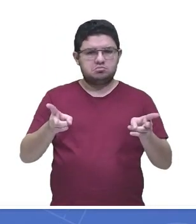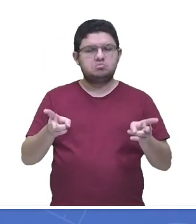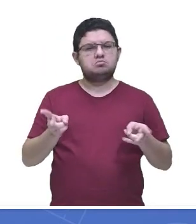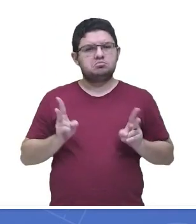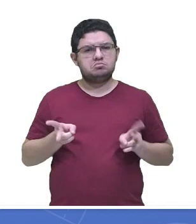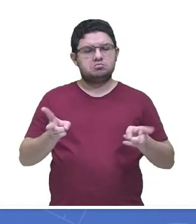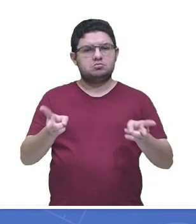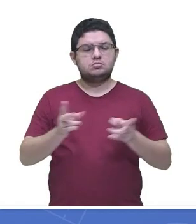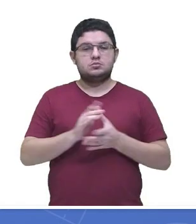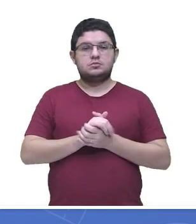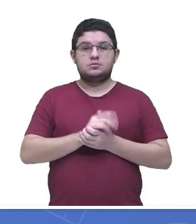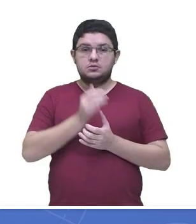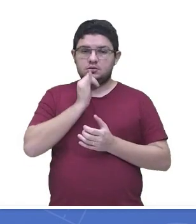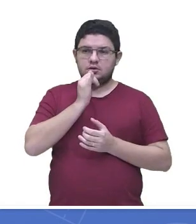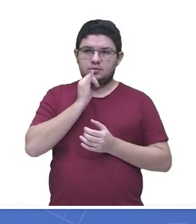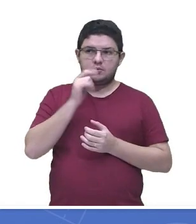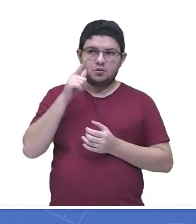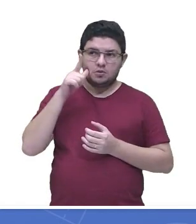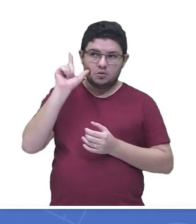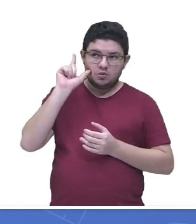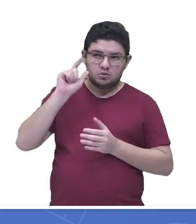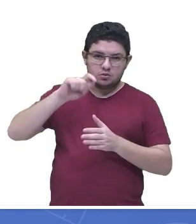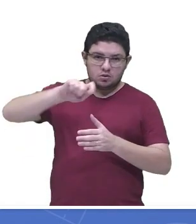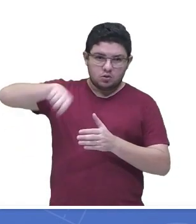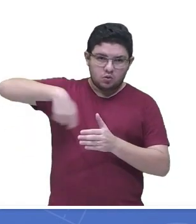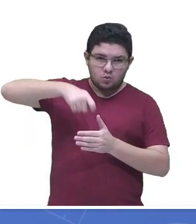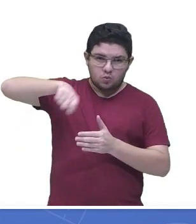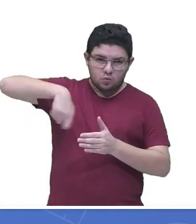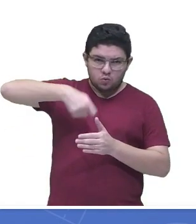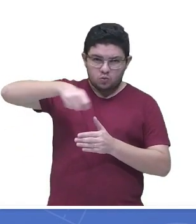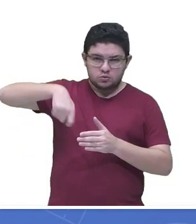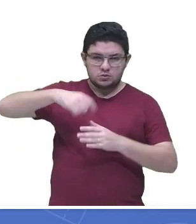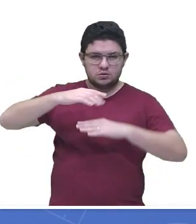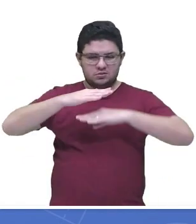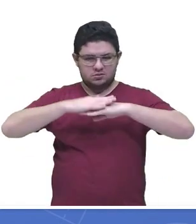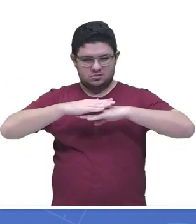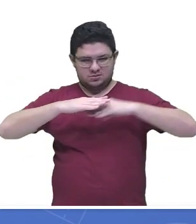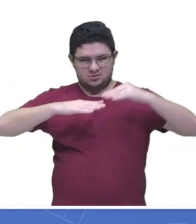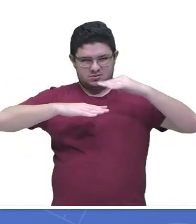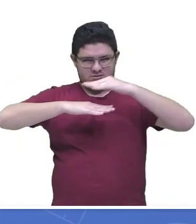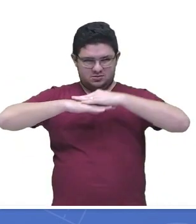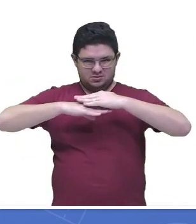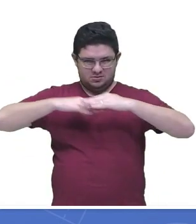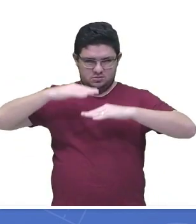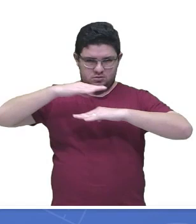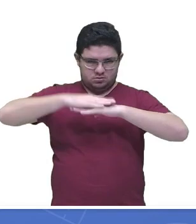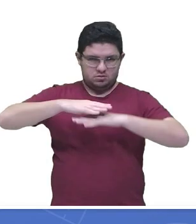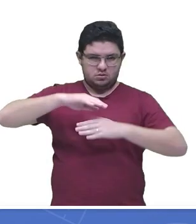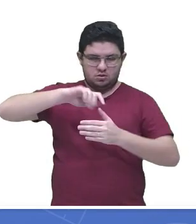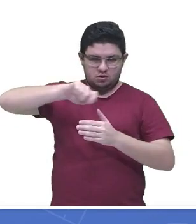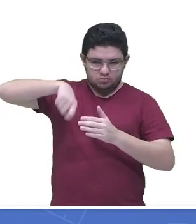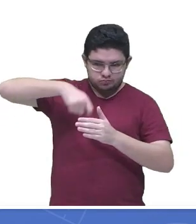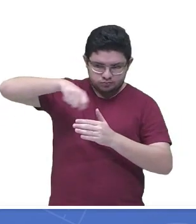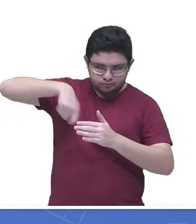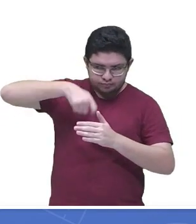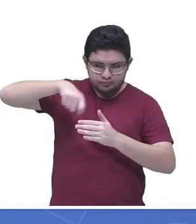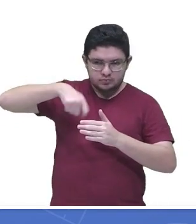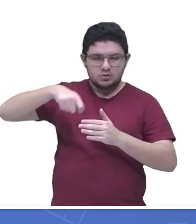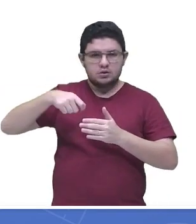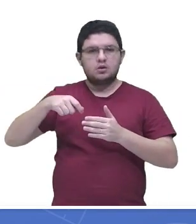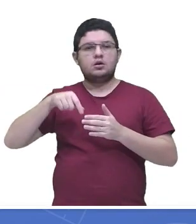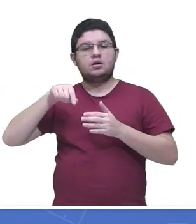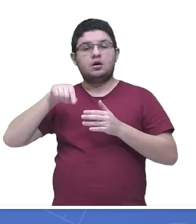estava cozinhando ontem lasanha. Olha aqui, eu estou falando do passado, mas eu estou usando uma ação que